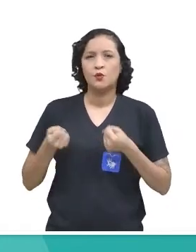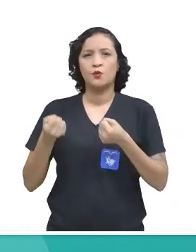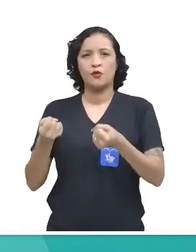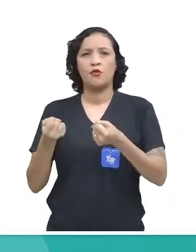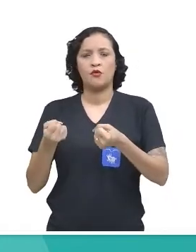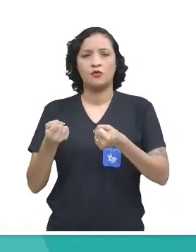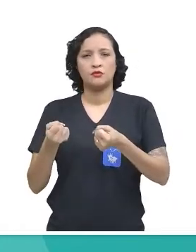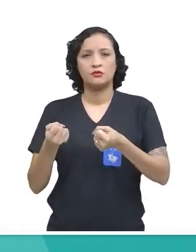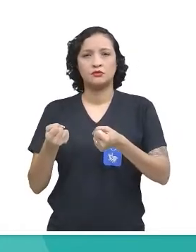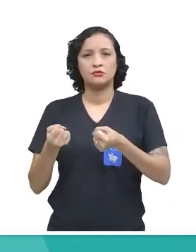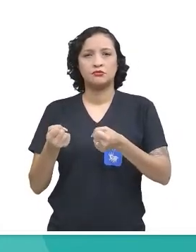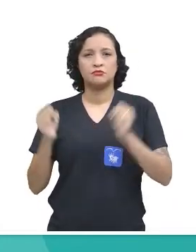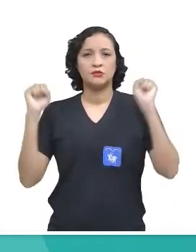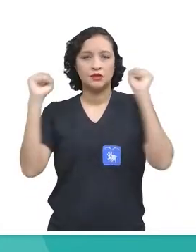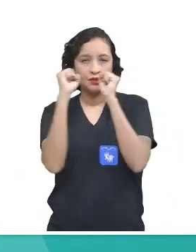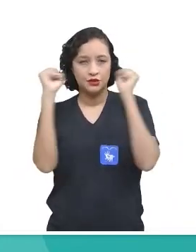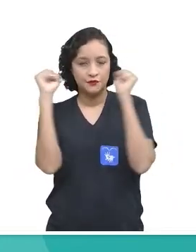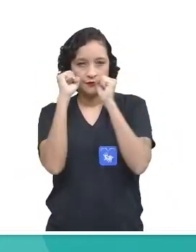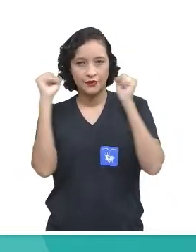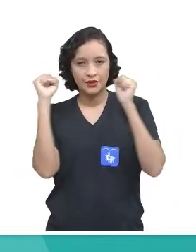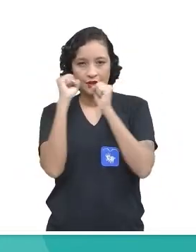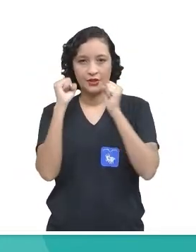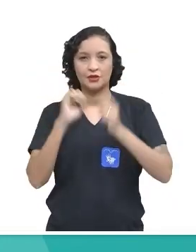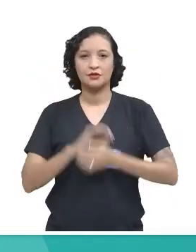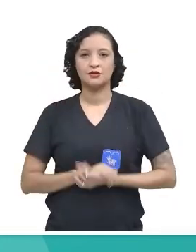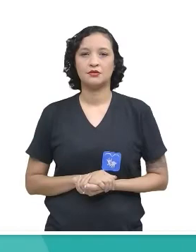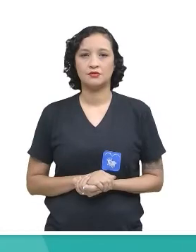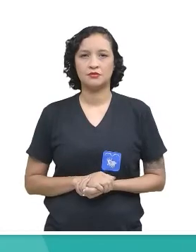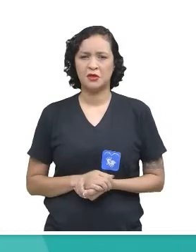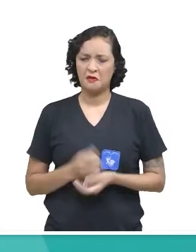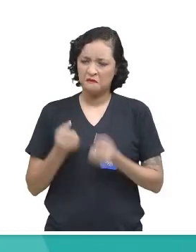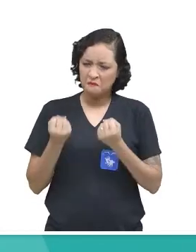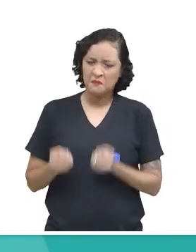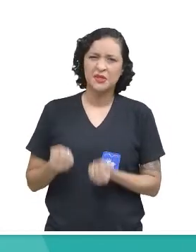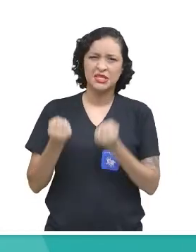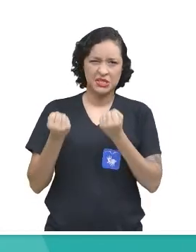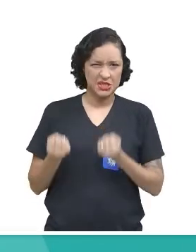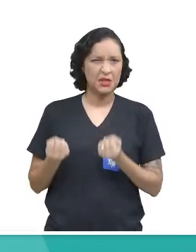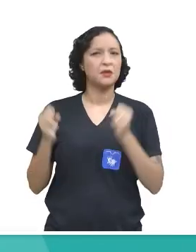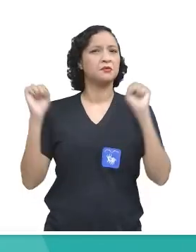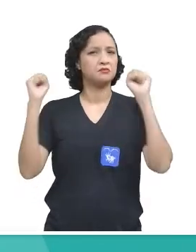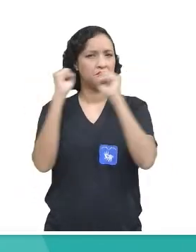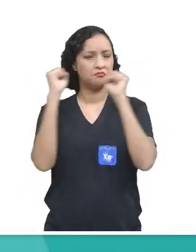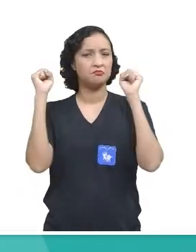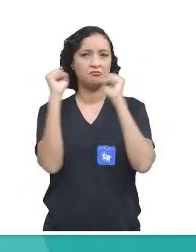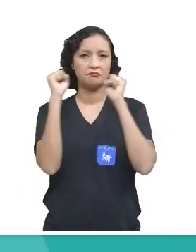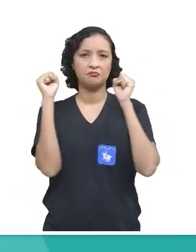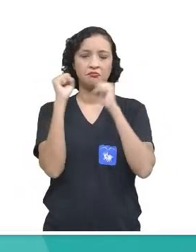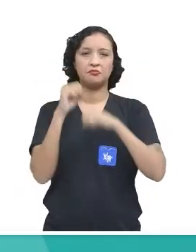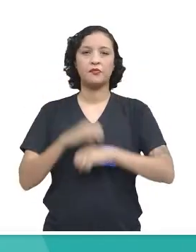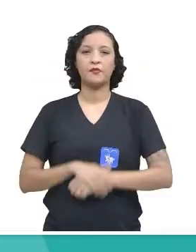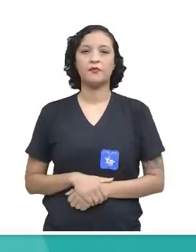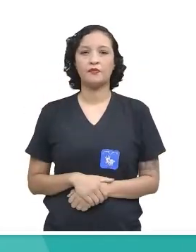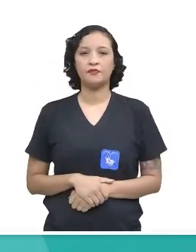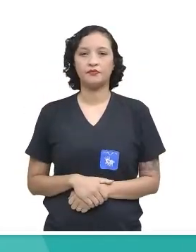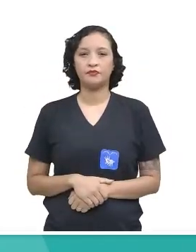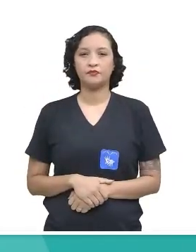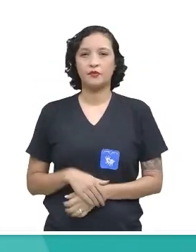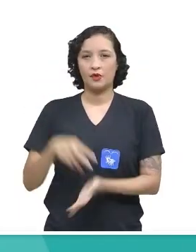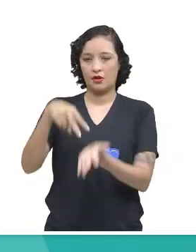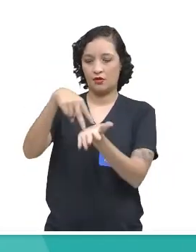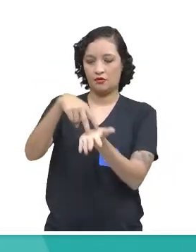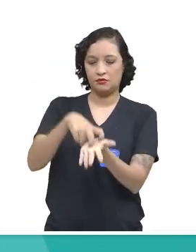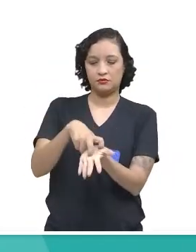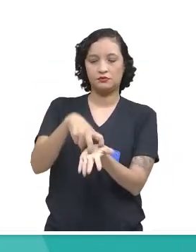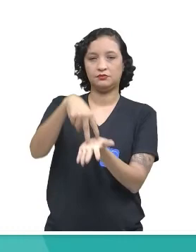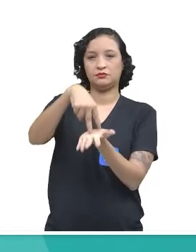atividade realizava um esforço muito intenso, né? Certo? Uma delas era o agachamento, vocês